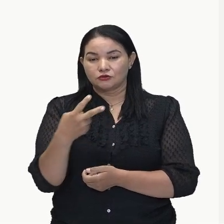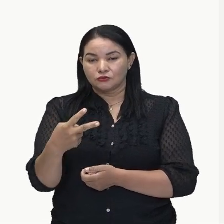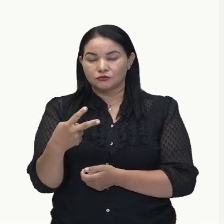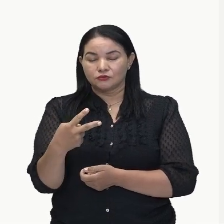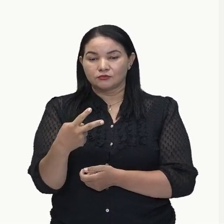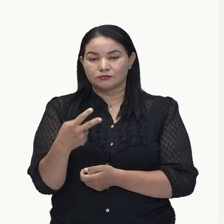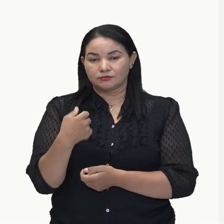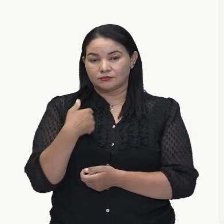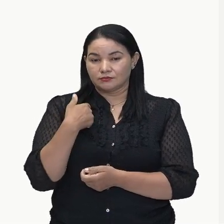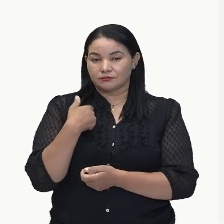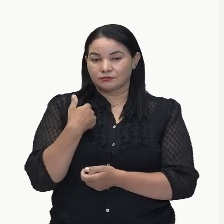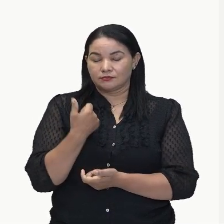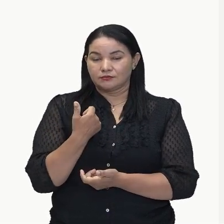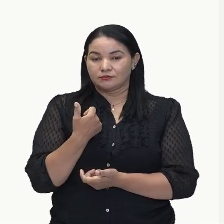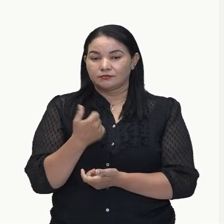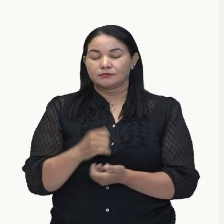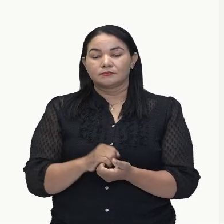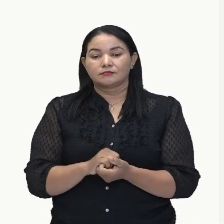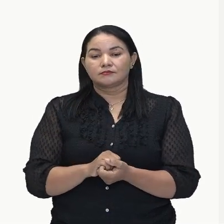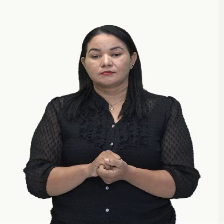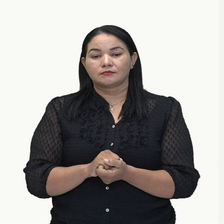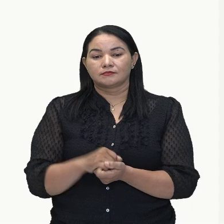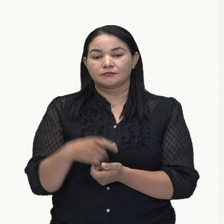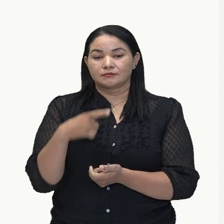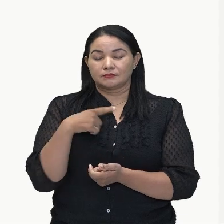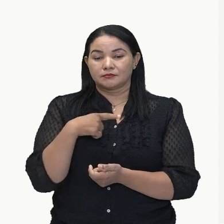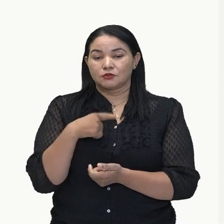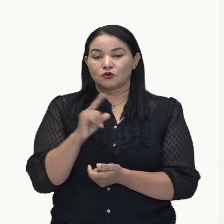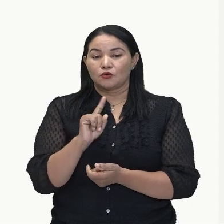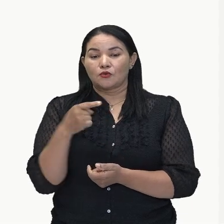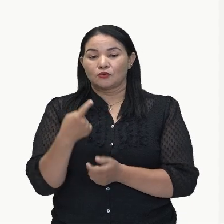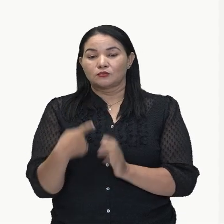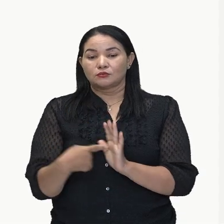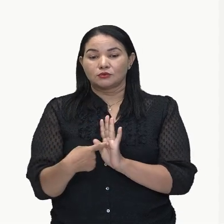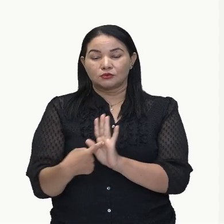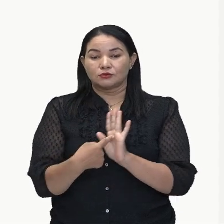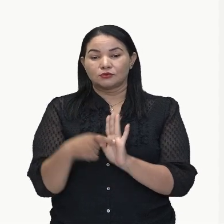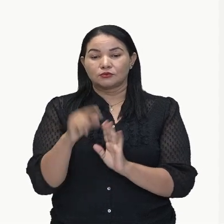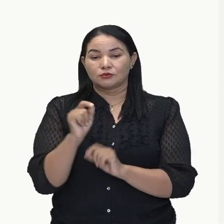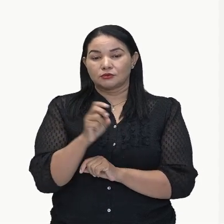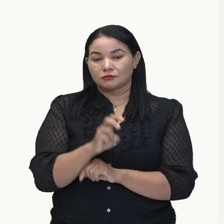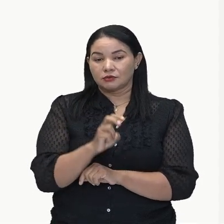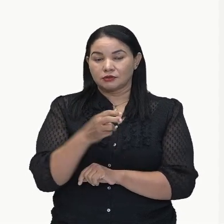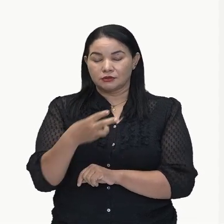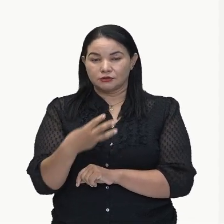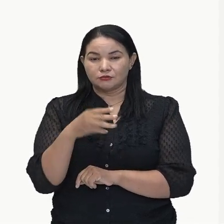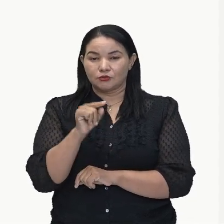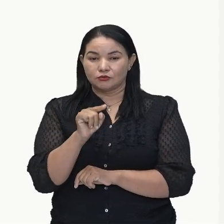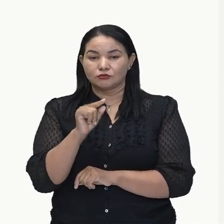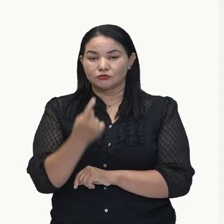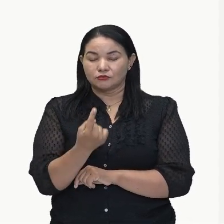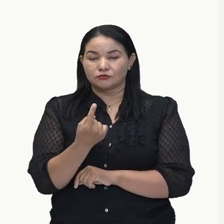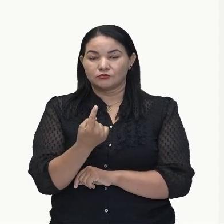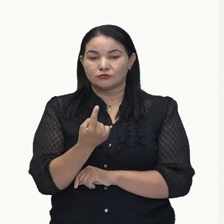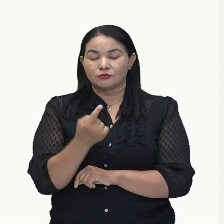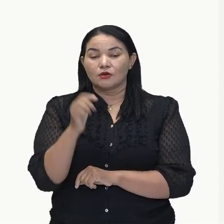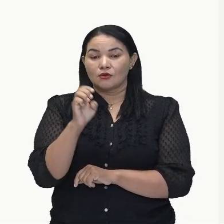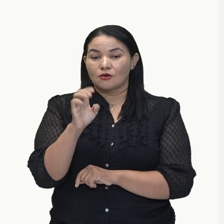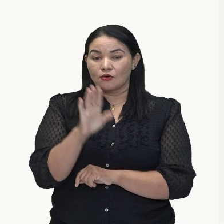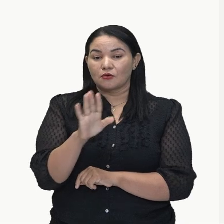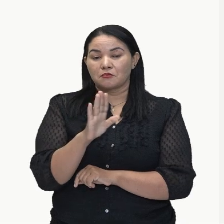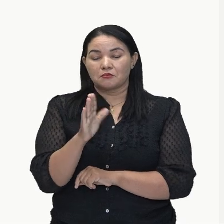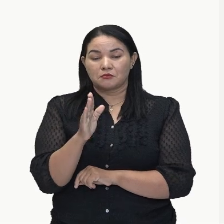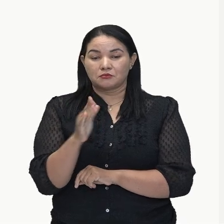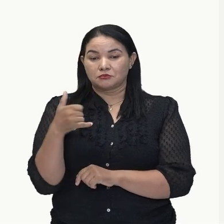idade. Mônaco, né, vai ter um destaque aqui, tá? Com 53,1 na Europa, é o país mais velho,